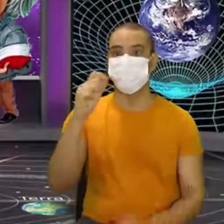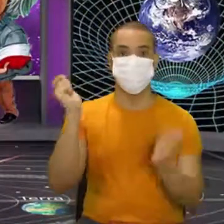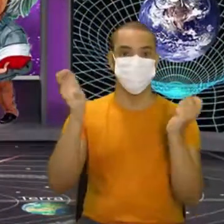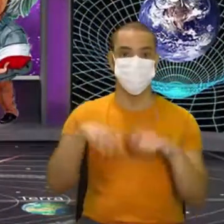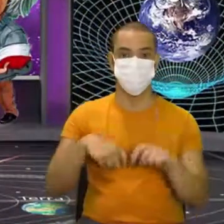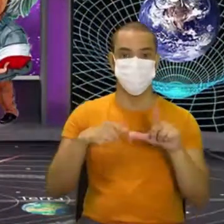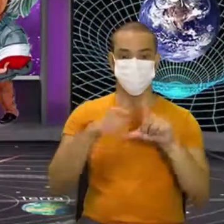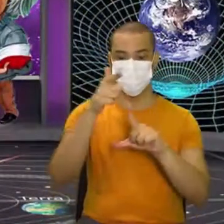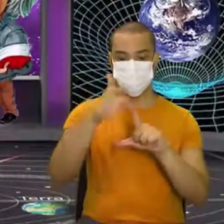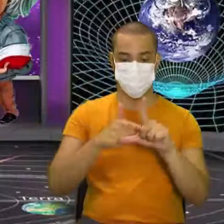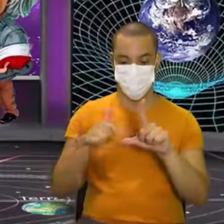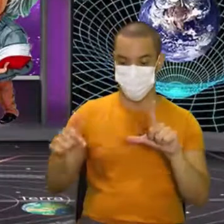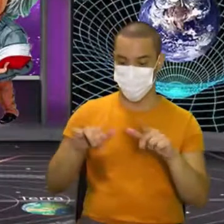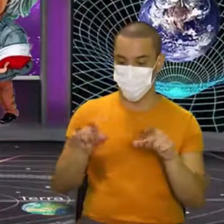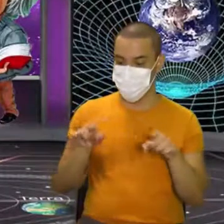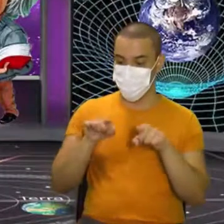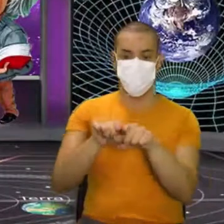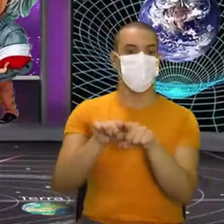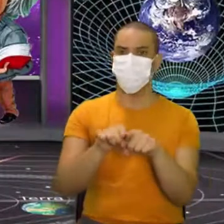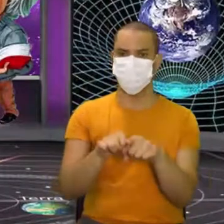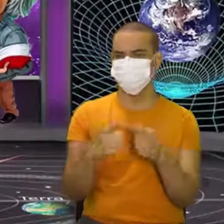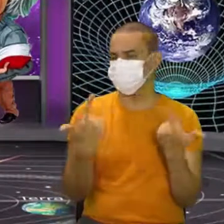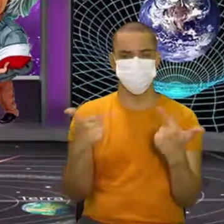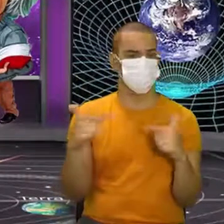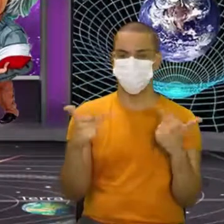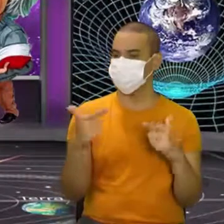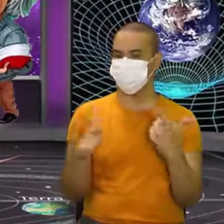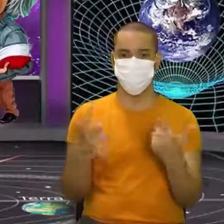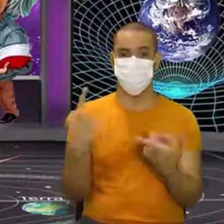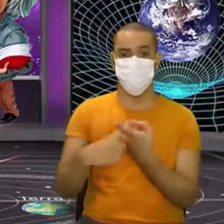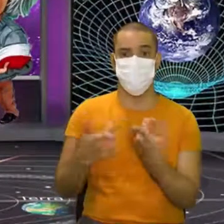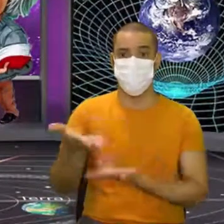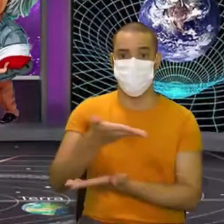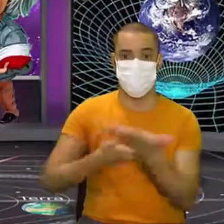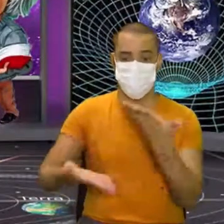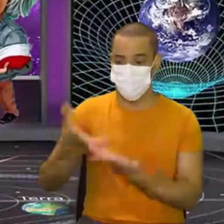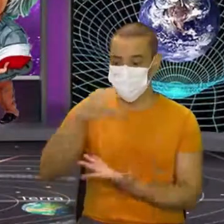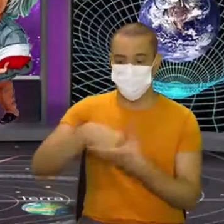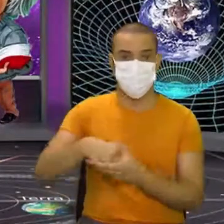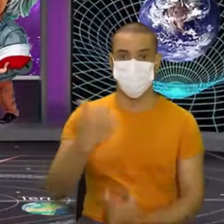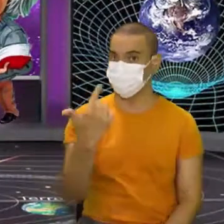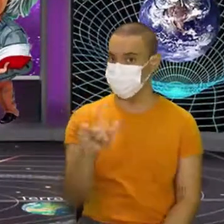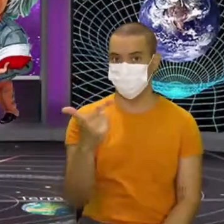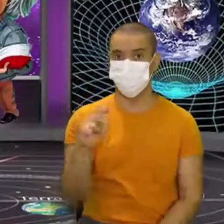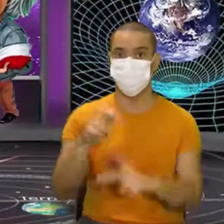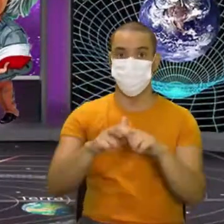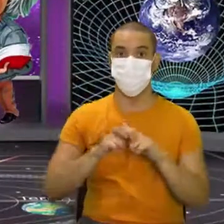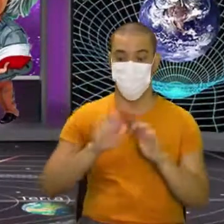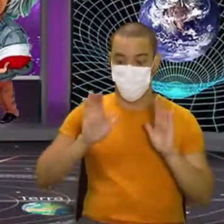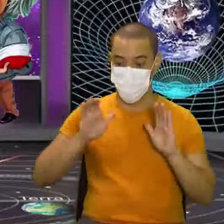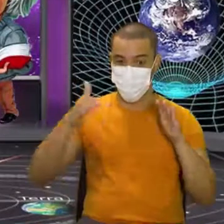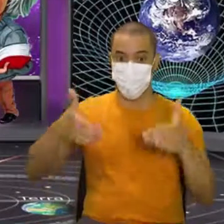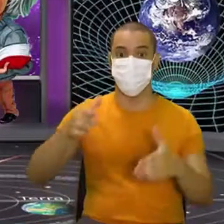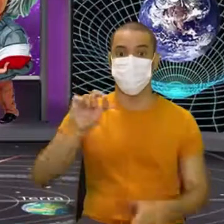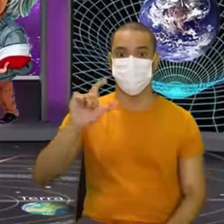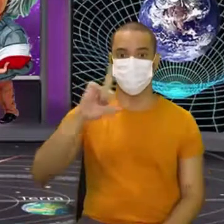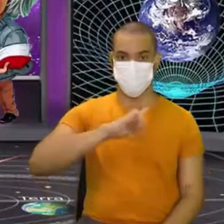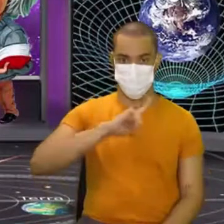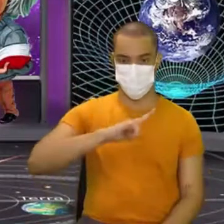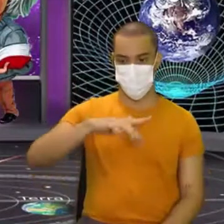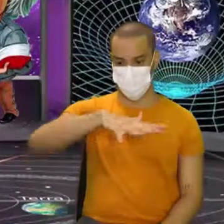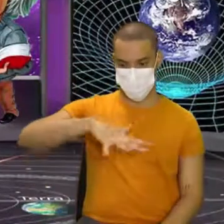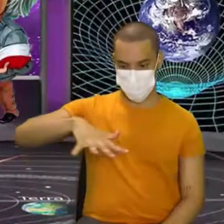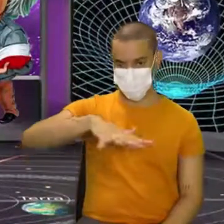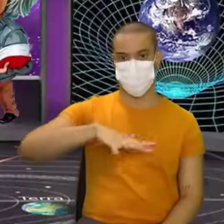à componente paralela não interfere em nada ela não interage então só vai me importar quem cita que o